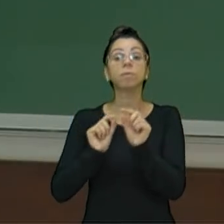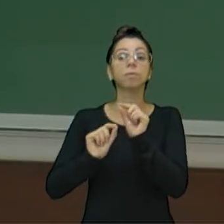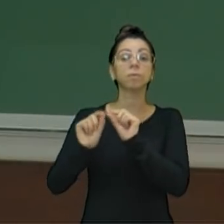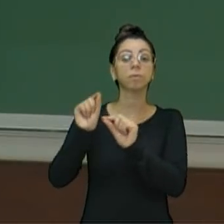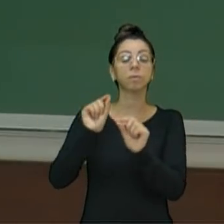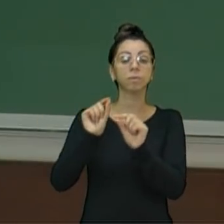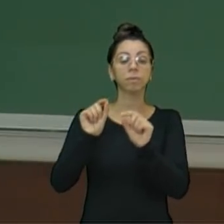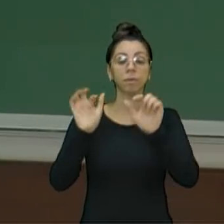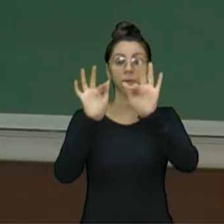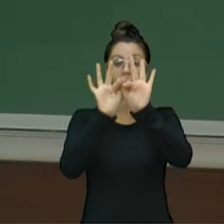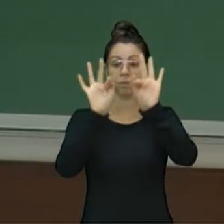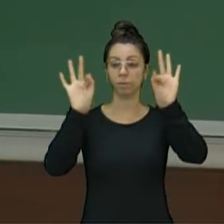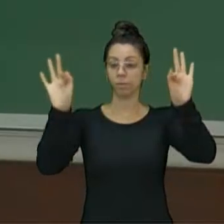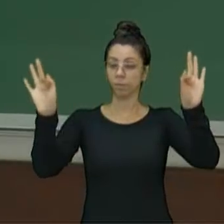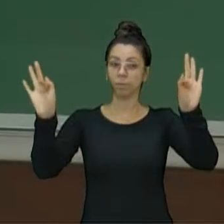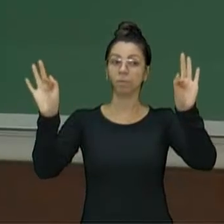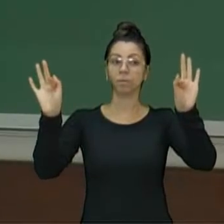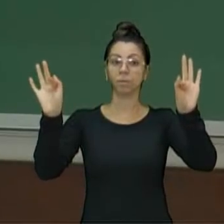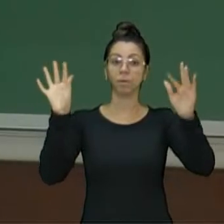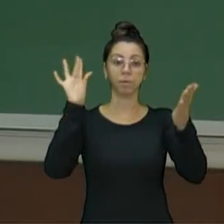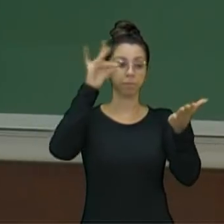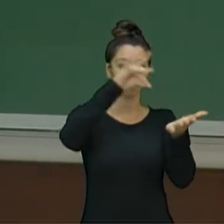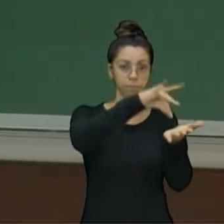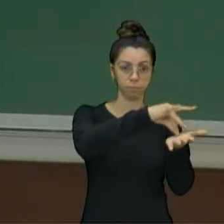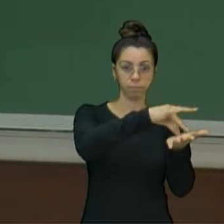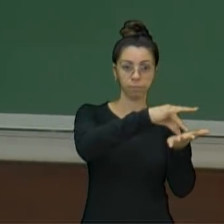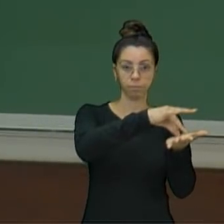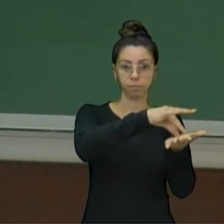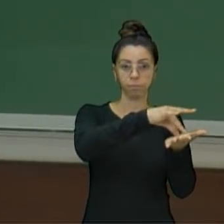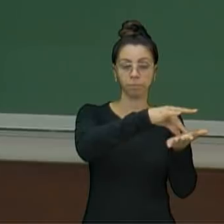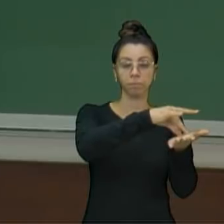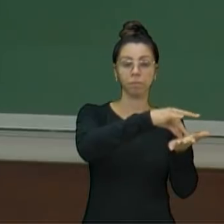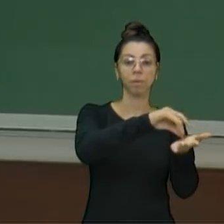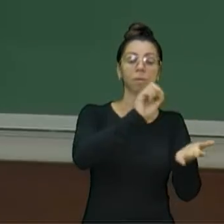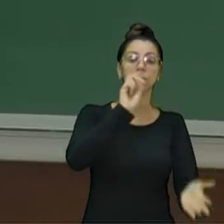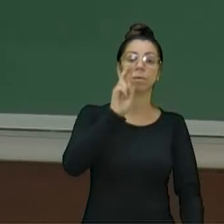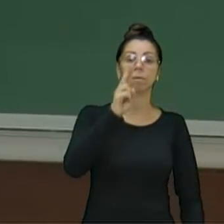se essas frases são true, verdadeira, letra T,